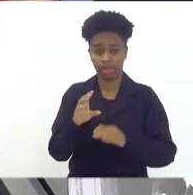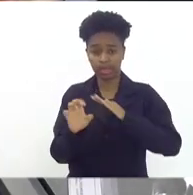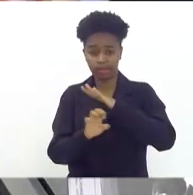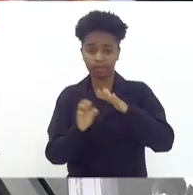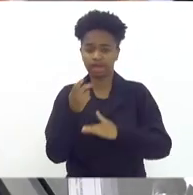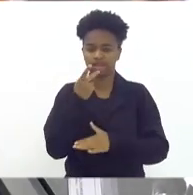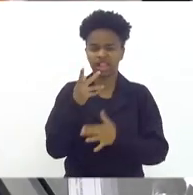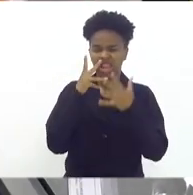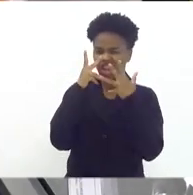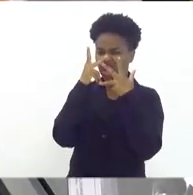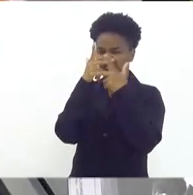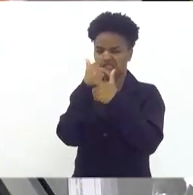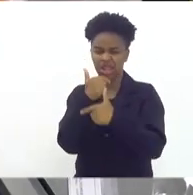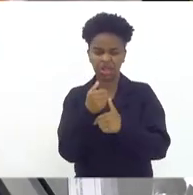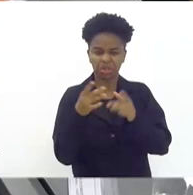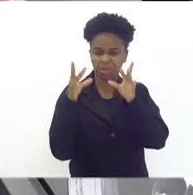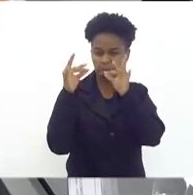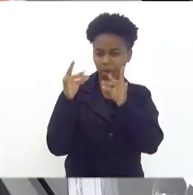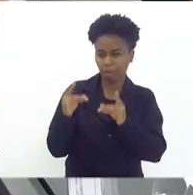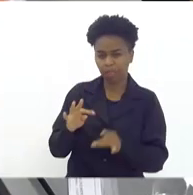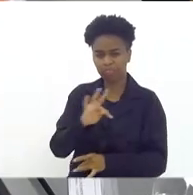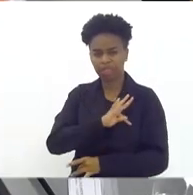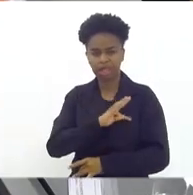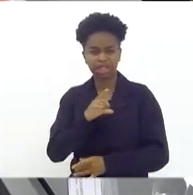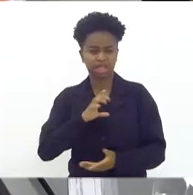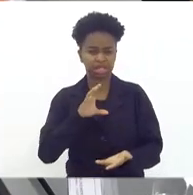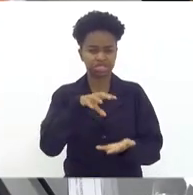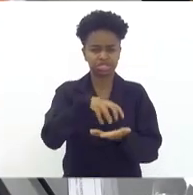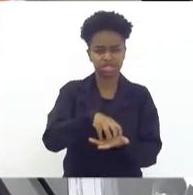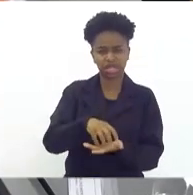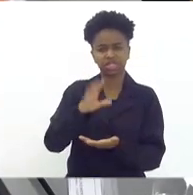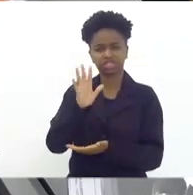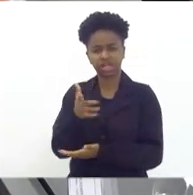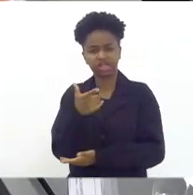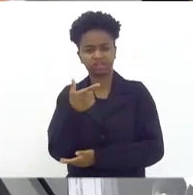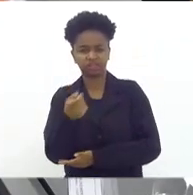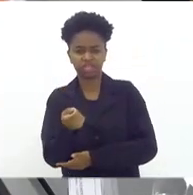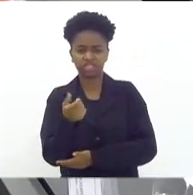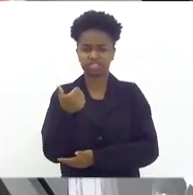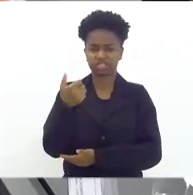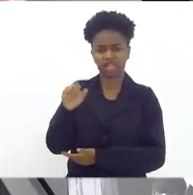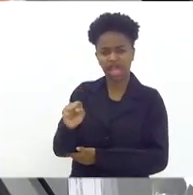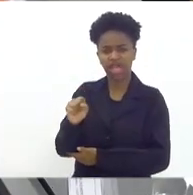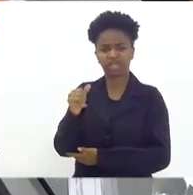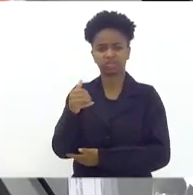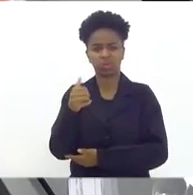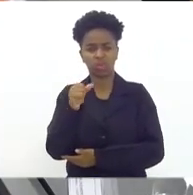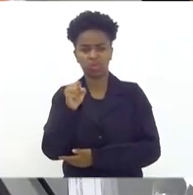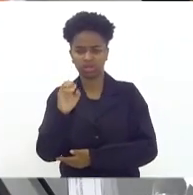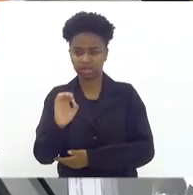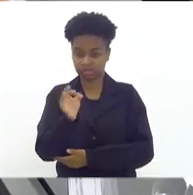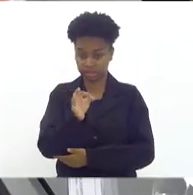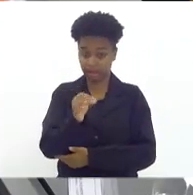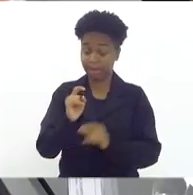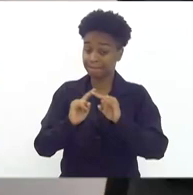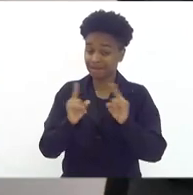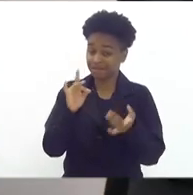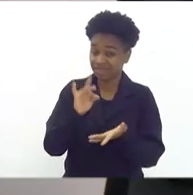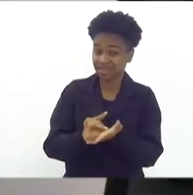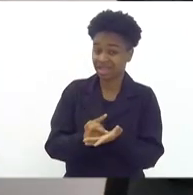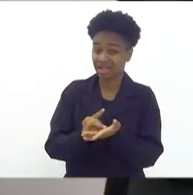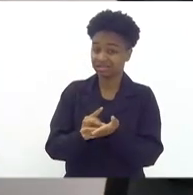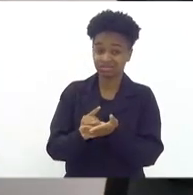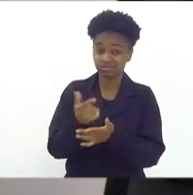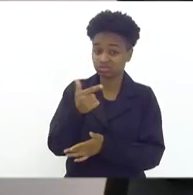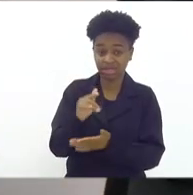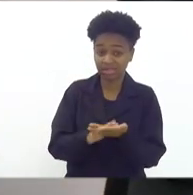coisa mais linda Tecnicamente que tem sede Já passou 10 já passou 20 já passou 80 né não é mas nada na prática